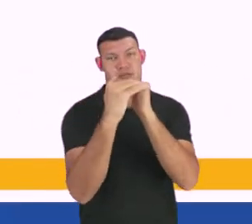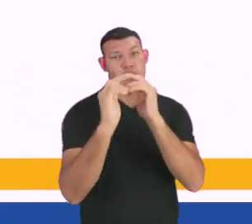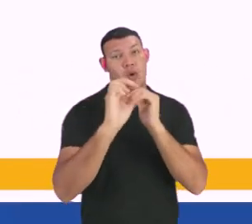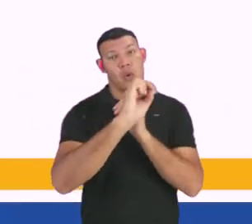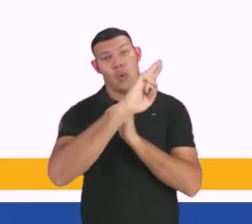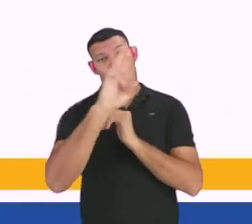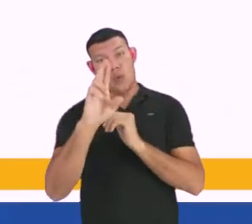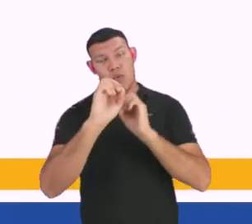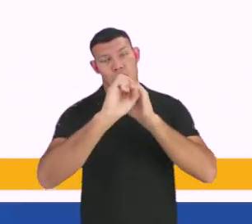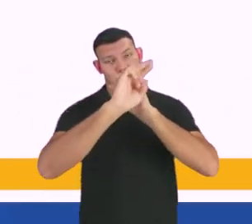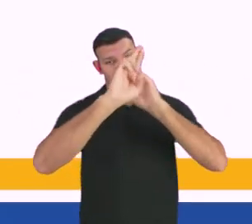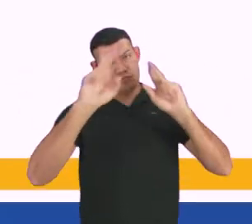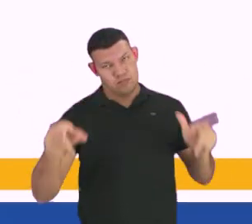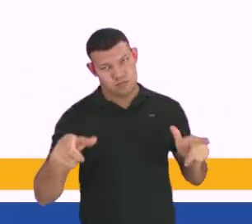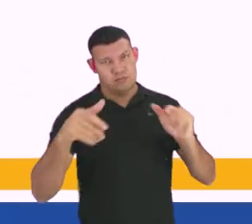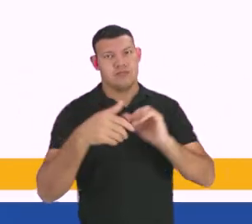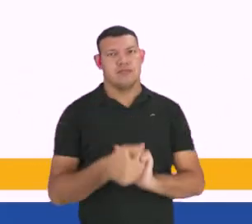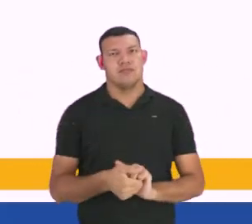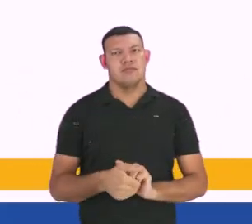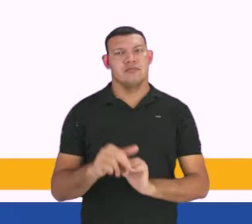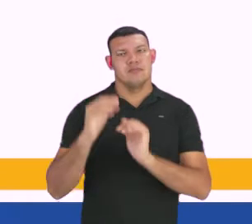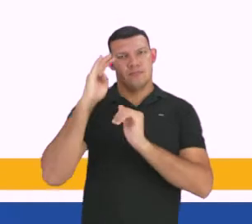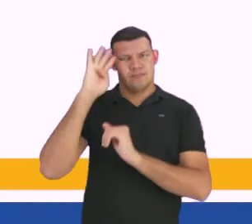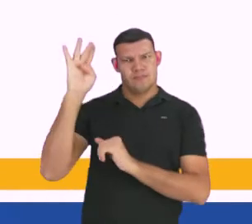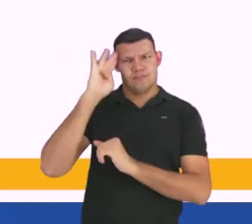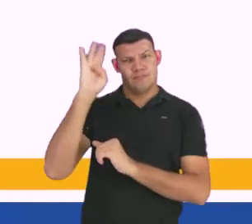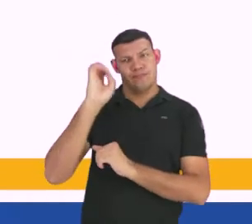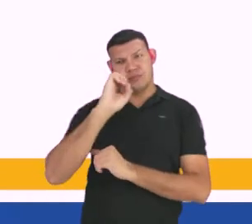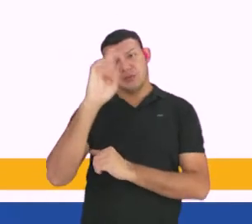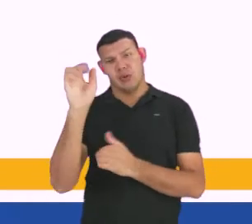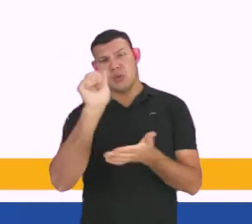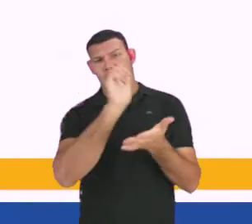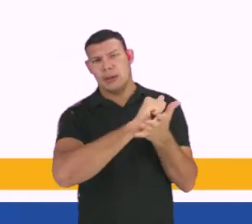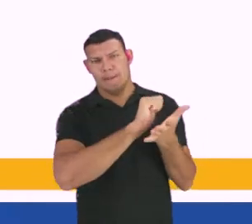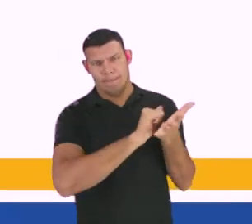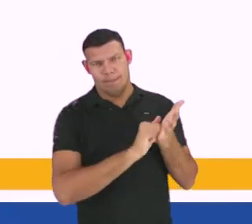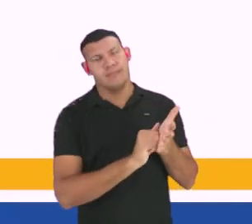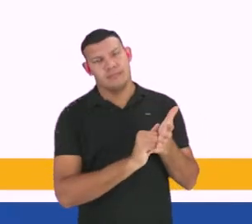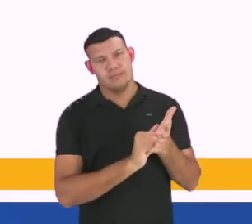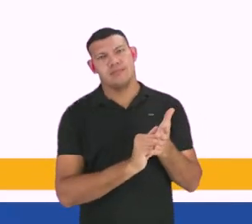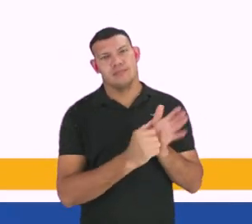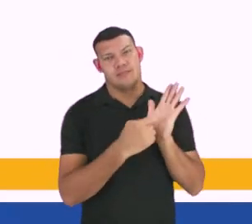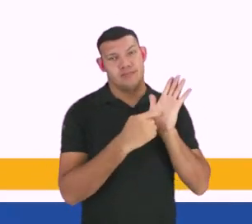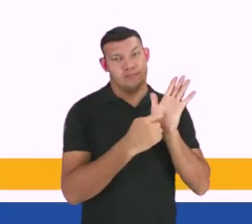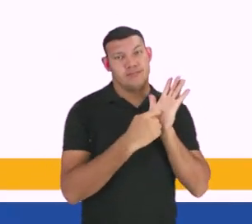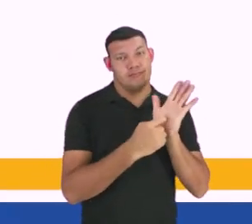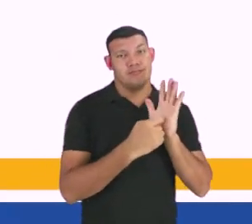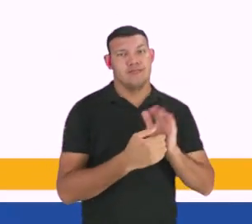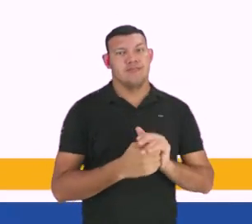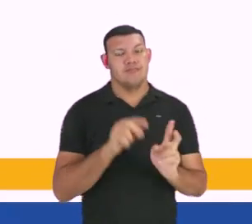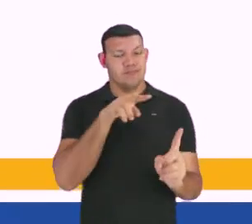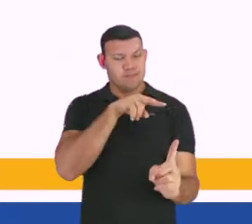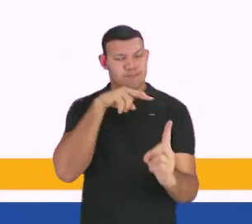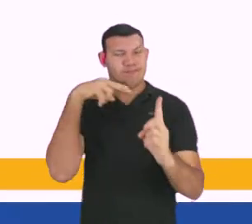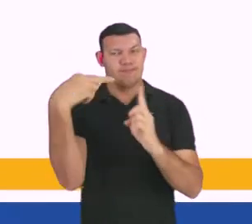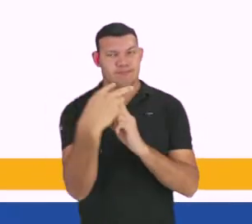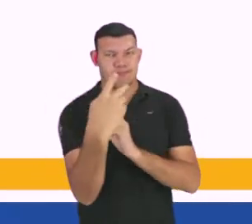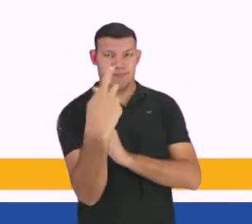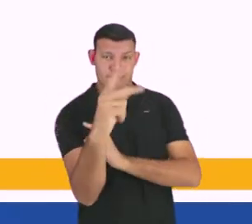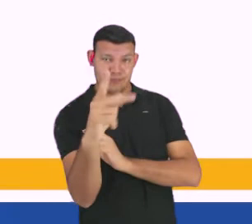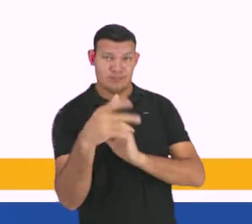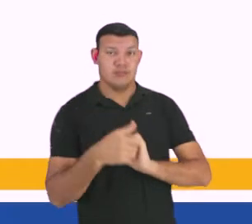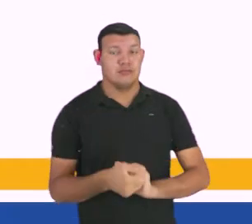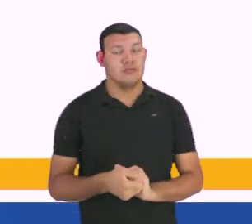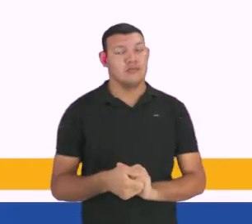entre a tese defendida ou algum tipo de dado que você quer comprovar através do seu ponto de vista. Tá bom?